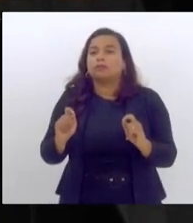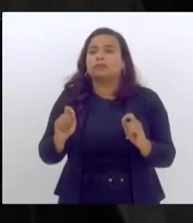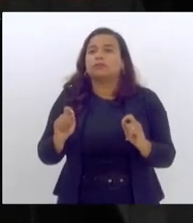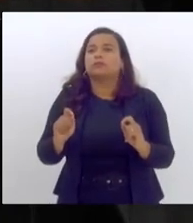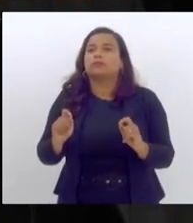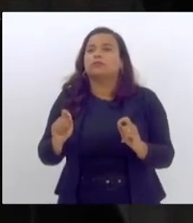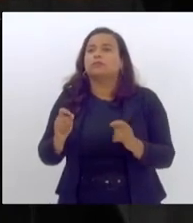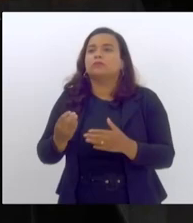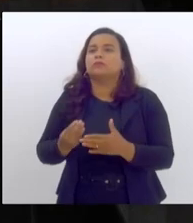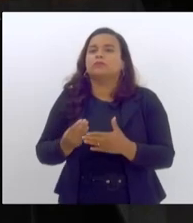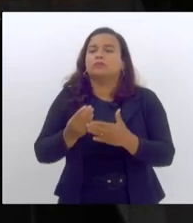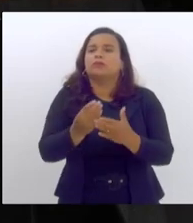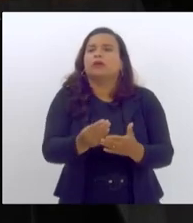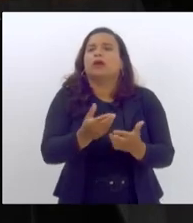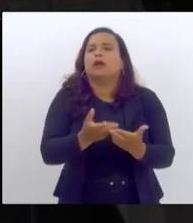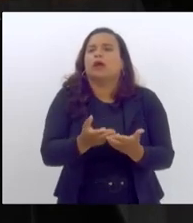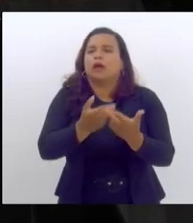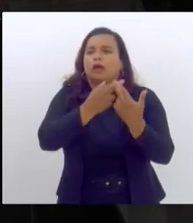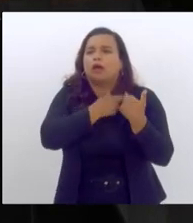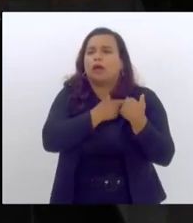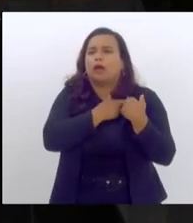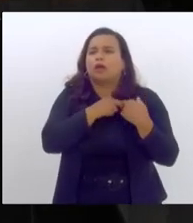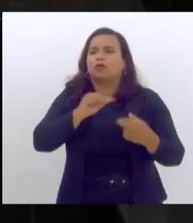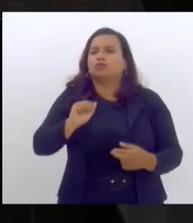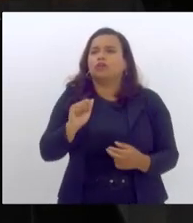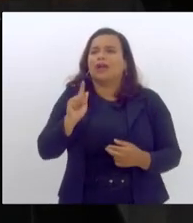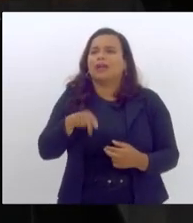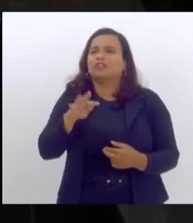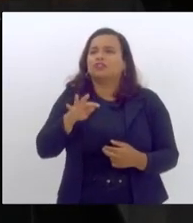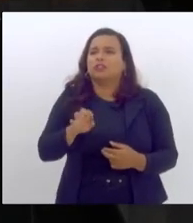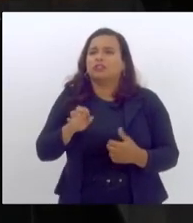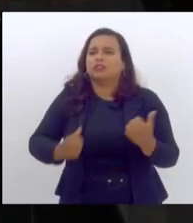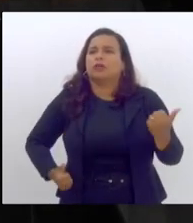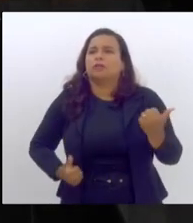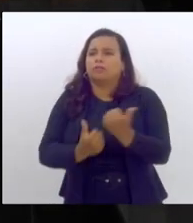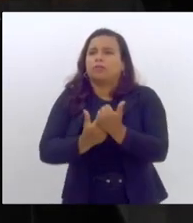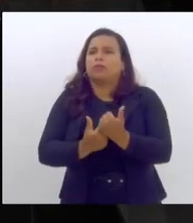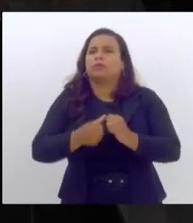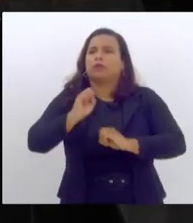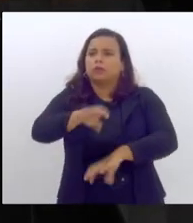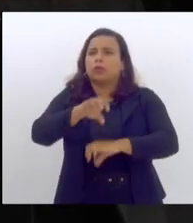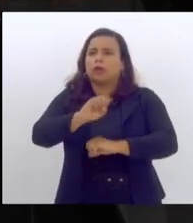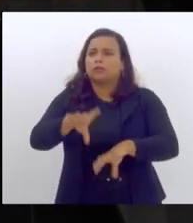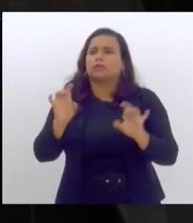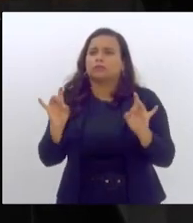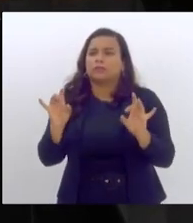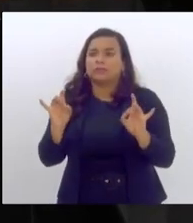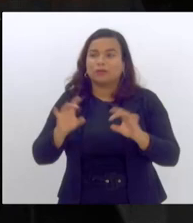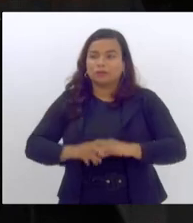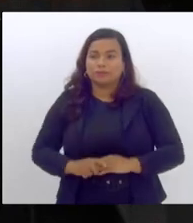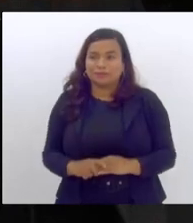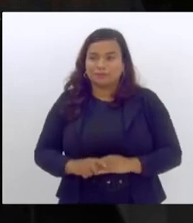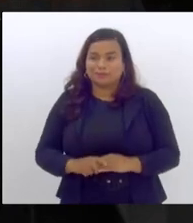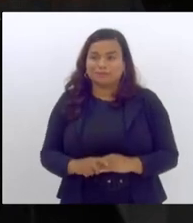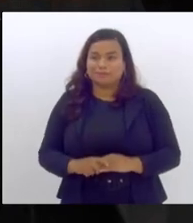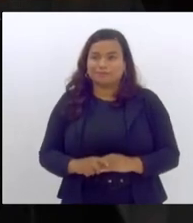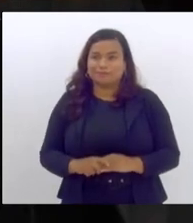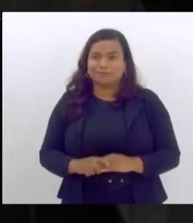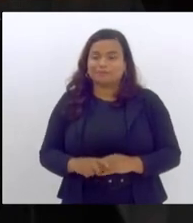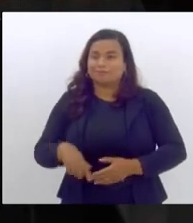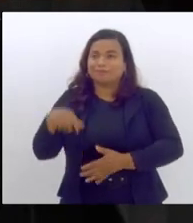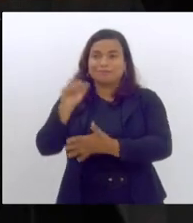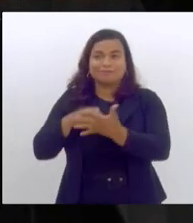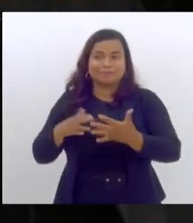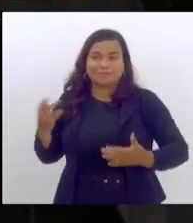aos cargos de agente de apoio à educação especial, uma